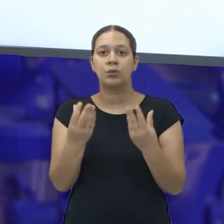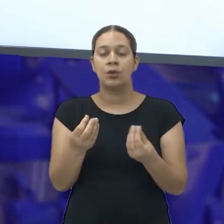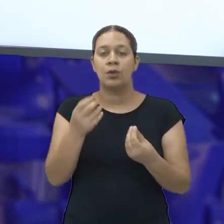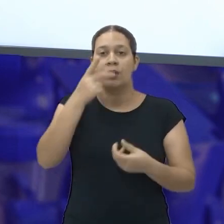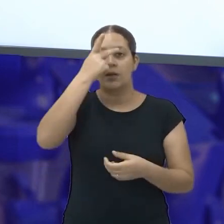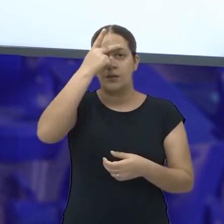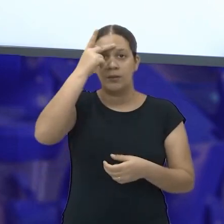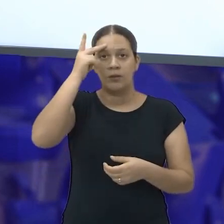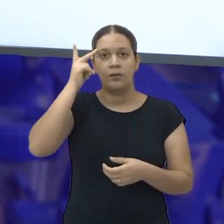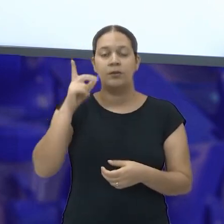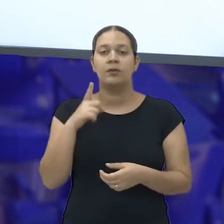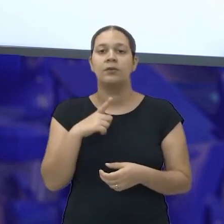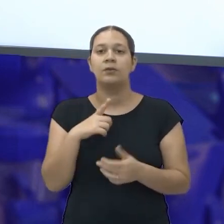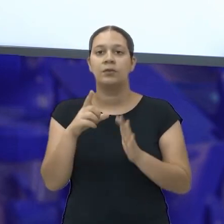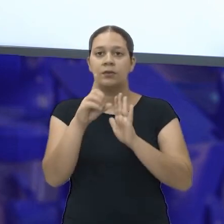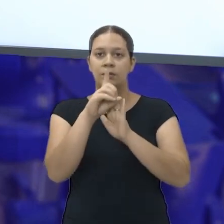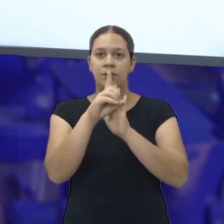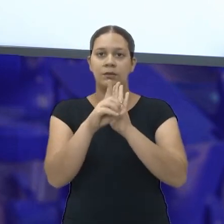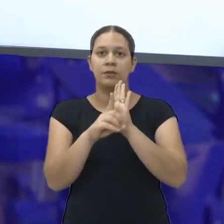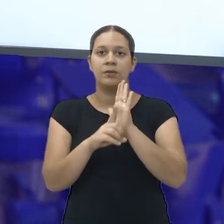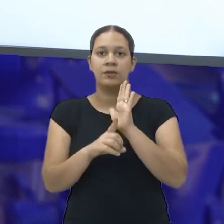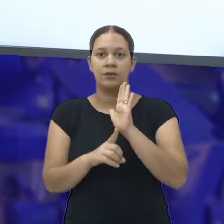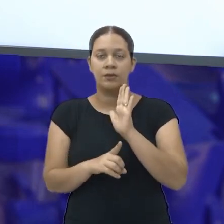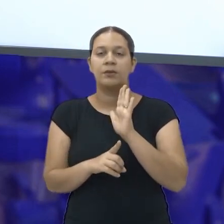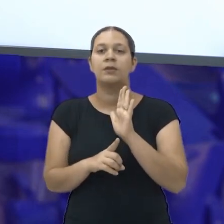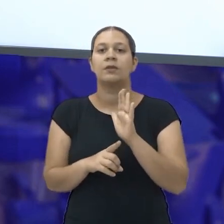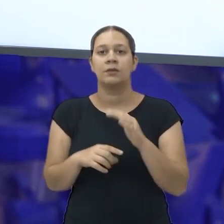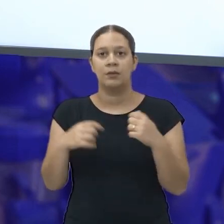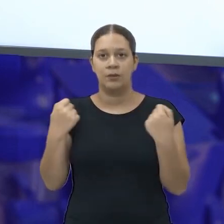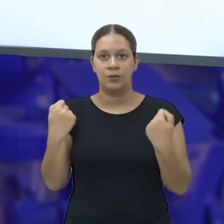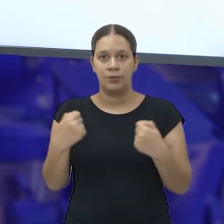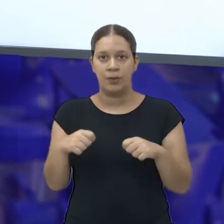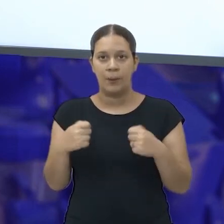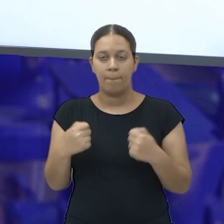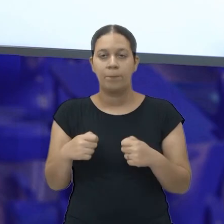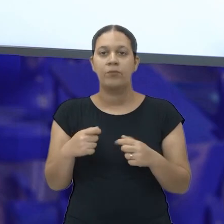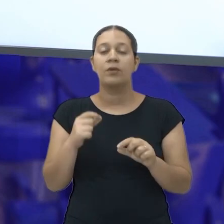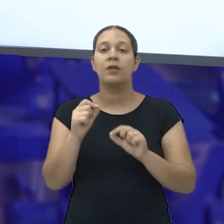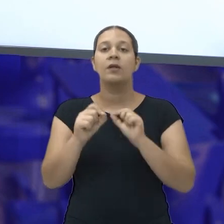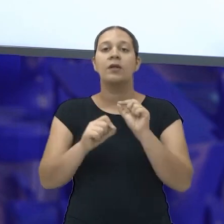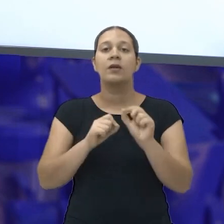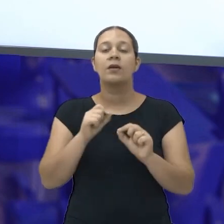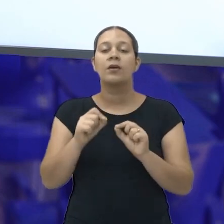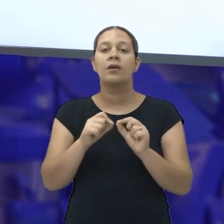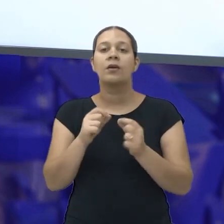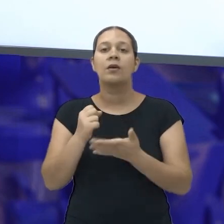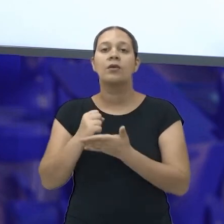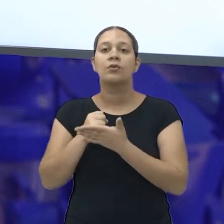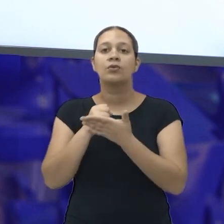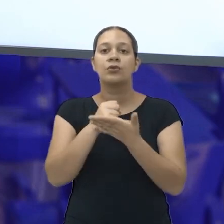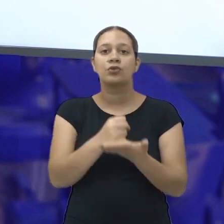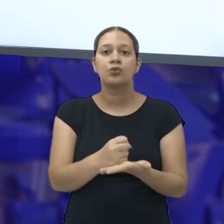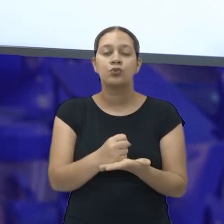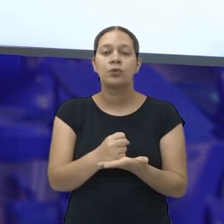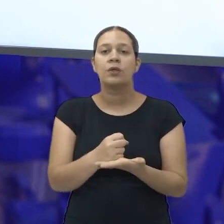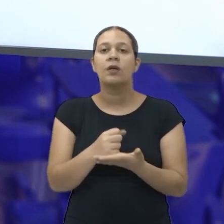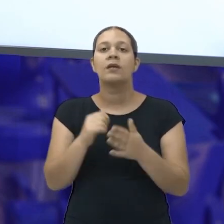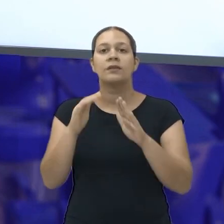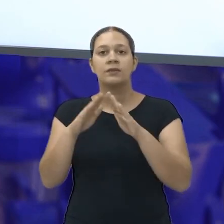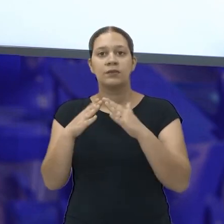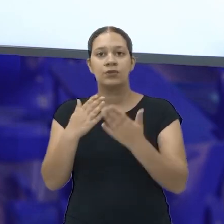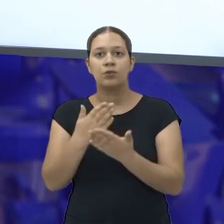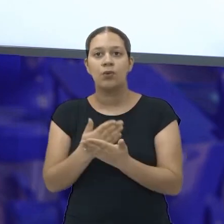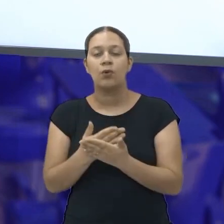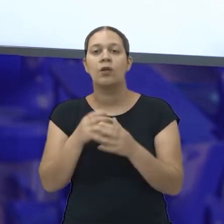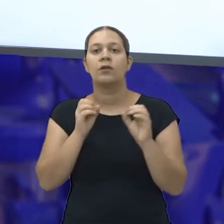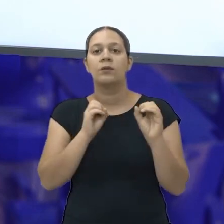têm direitos, de que todas as pessoas têm deveres. Quem é que ajuda a formar isso? As escolas.